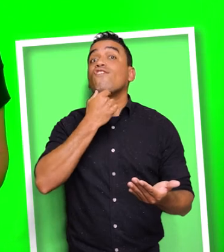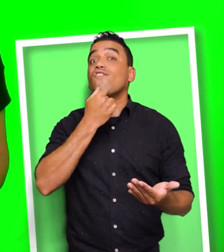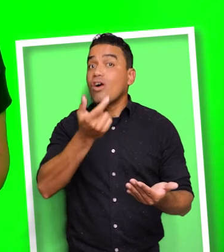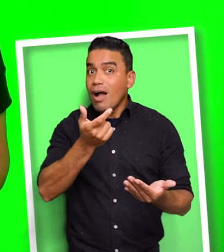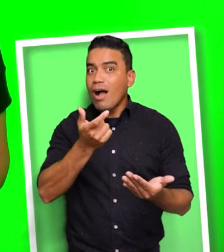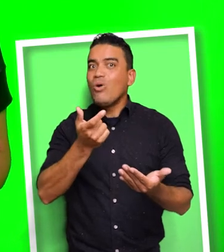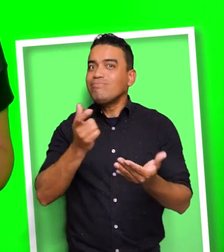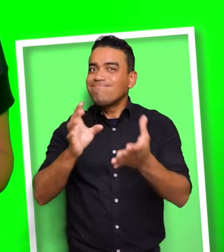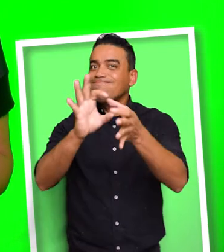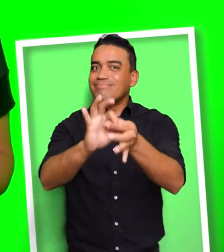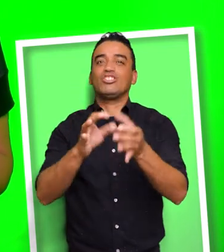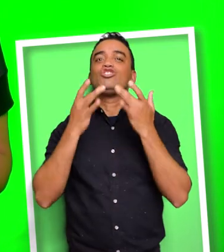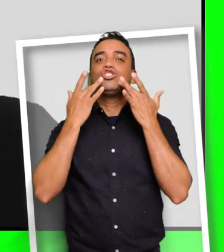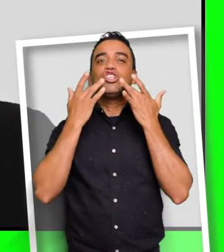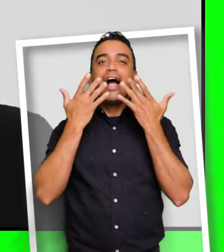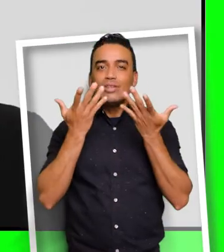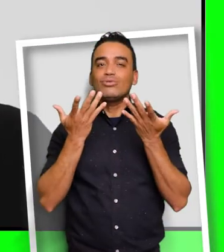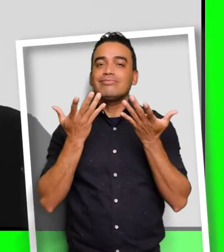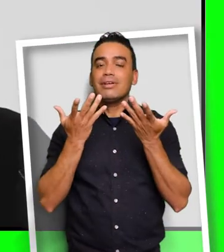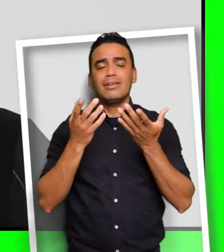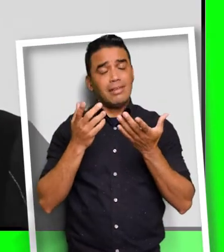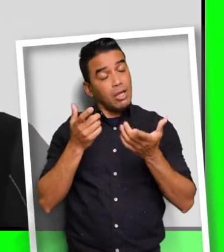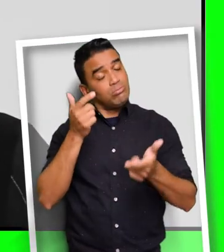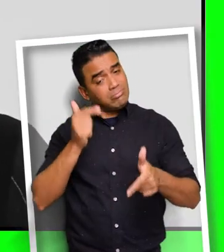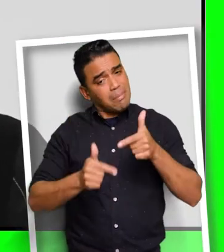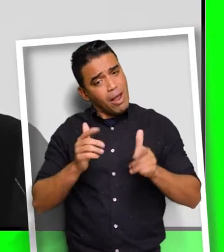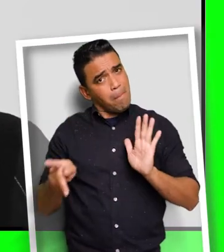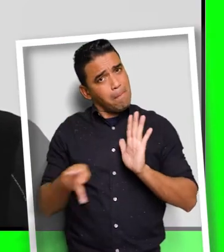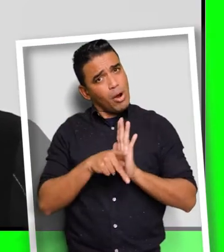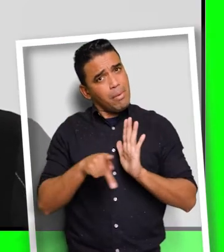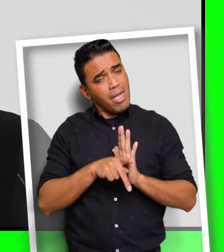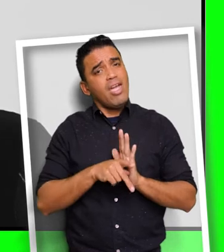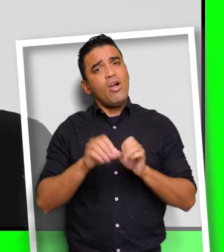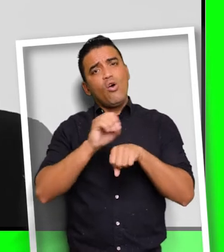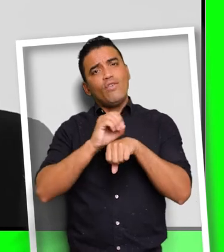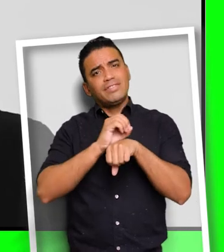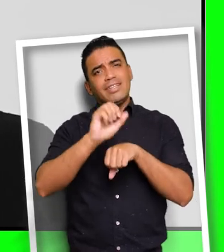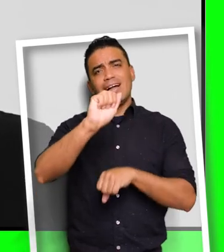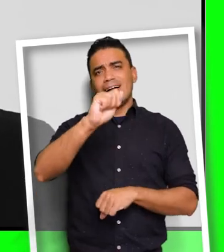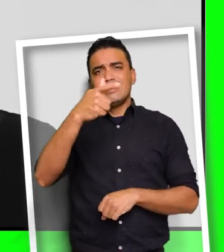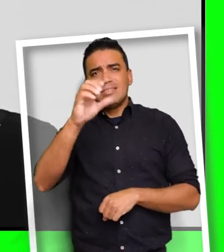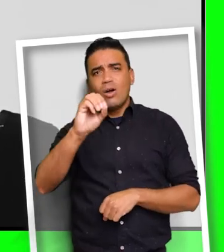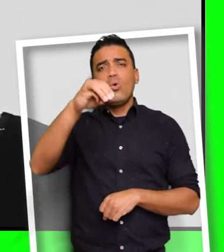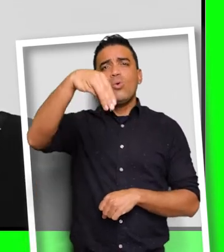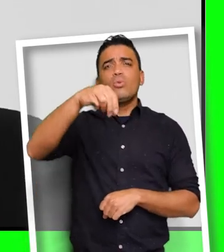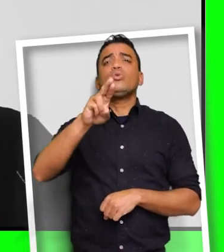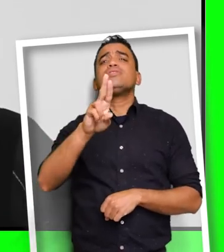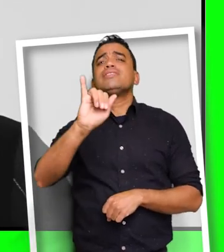serve muito bem ao teatro. E que, no trabalho que eu desenvolvo na oficina Ação Musical Dramatúrgica,